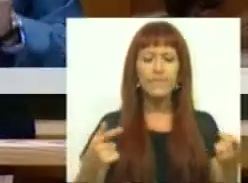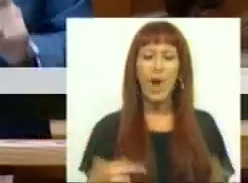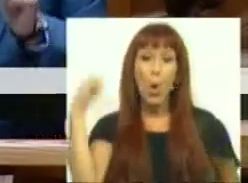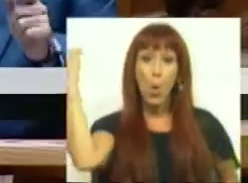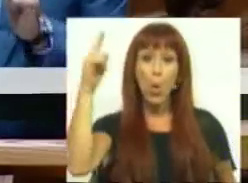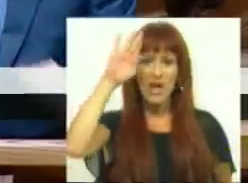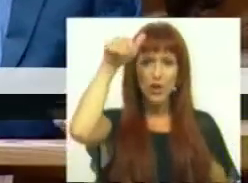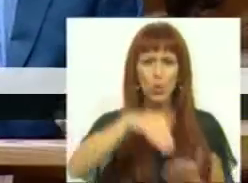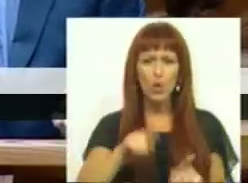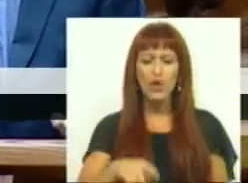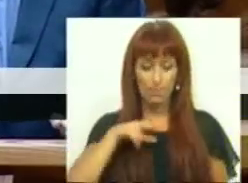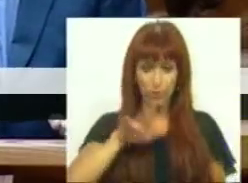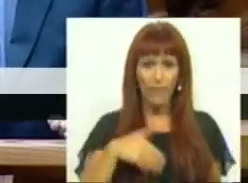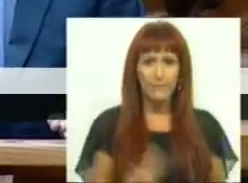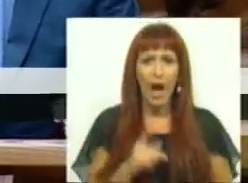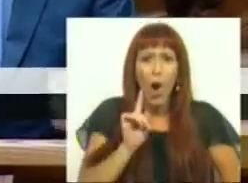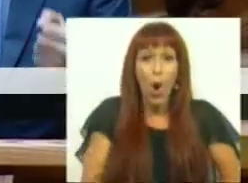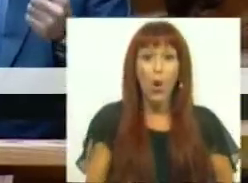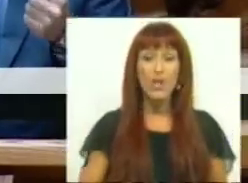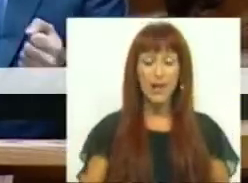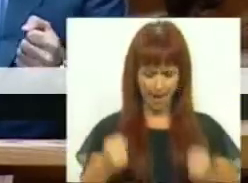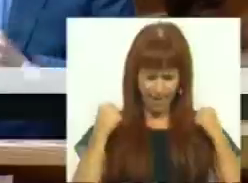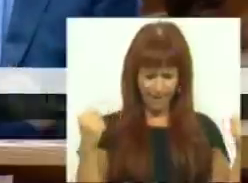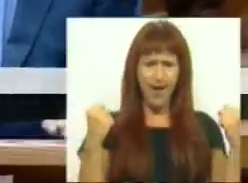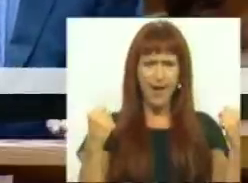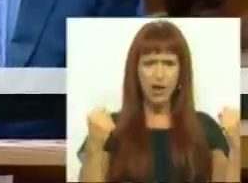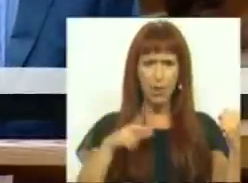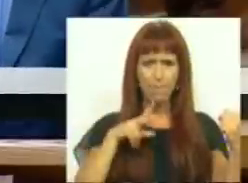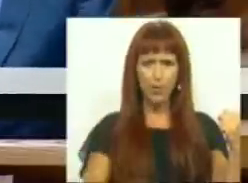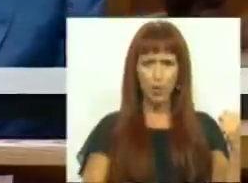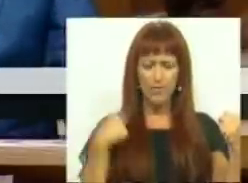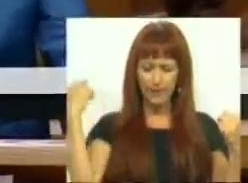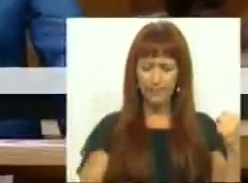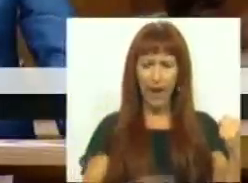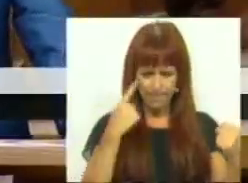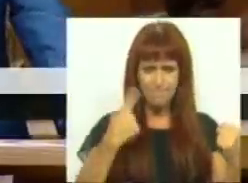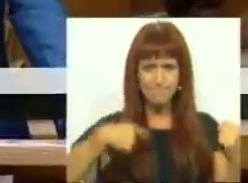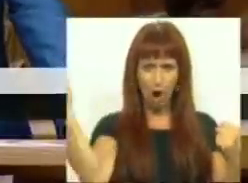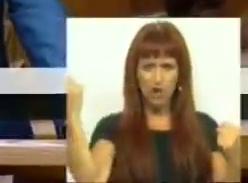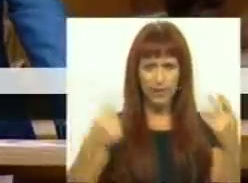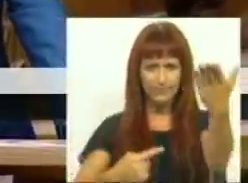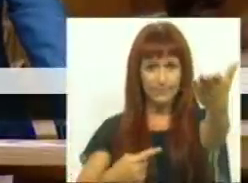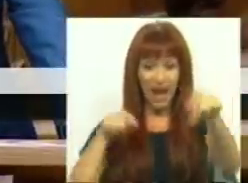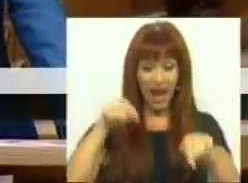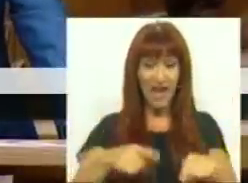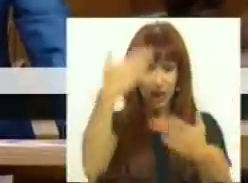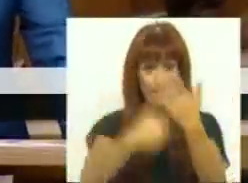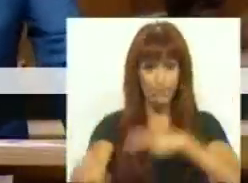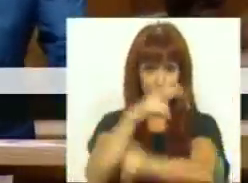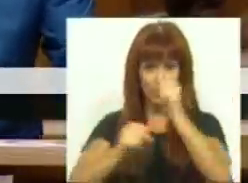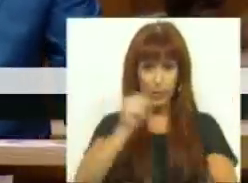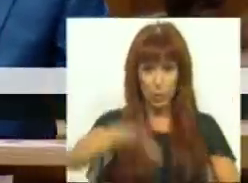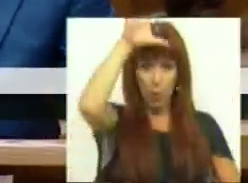a única solução para Portugal é essa energia que o país tem demonstrado. Esta moção